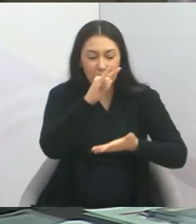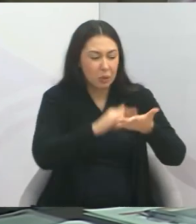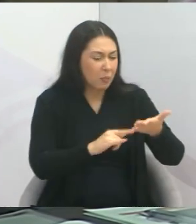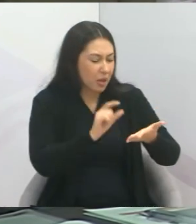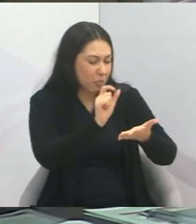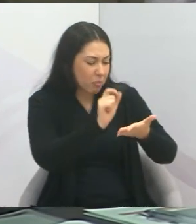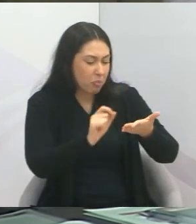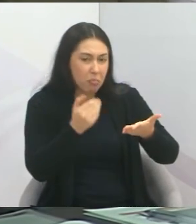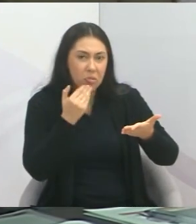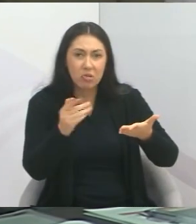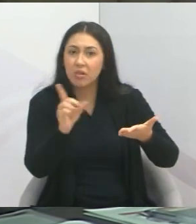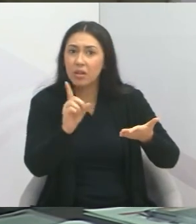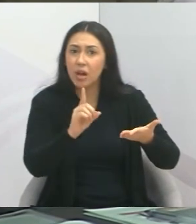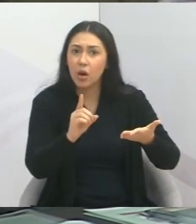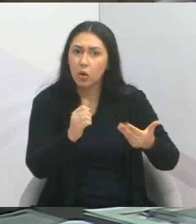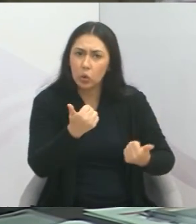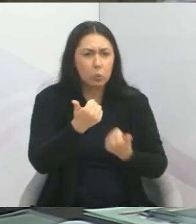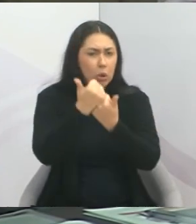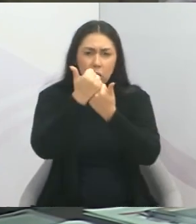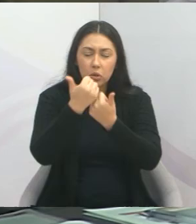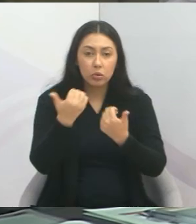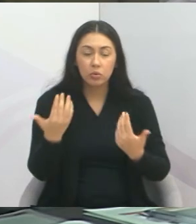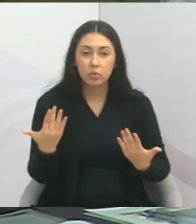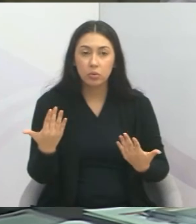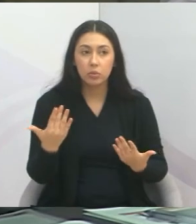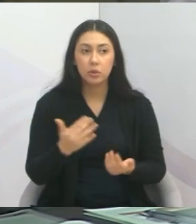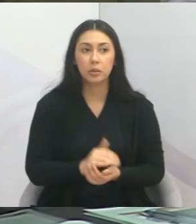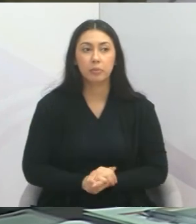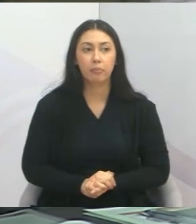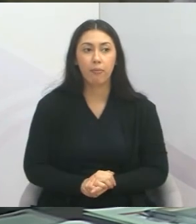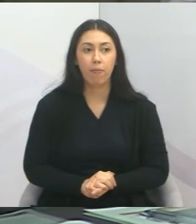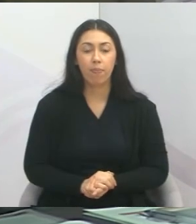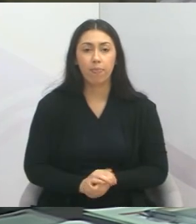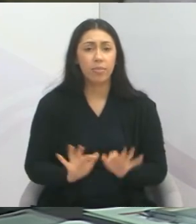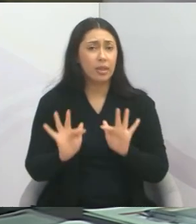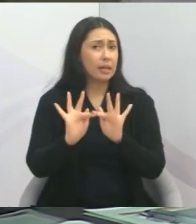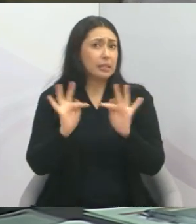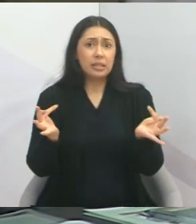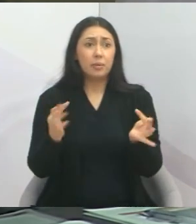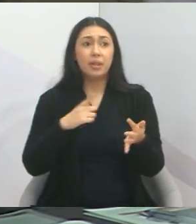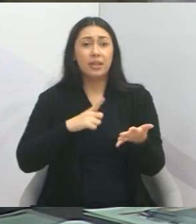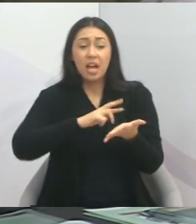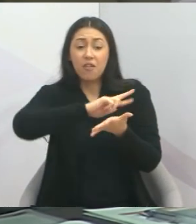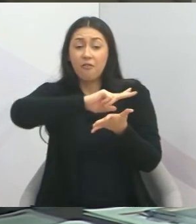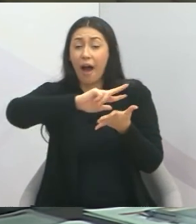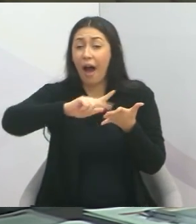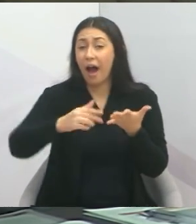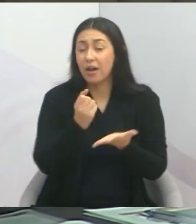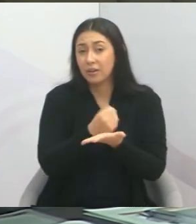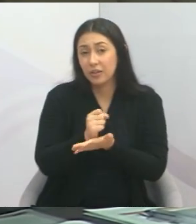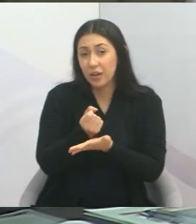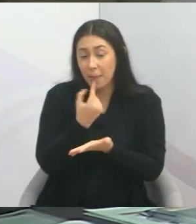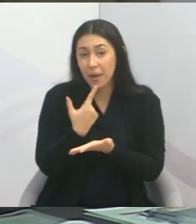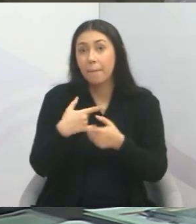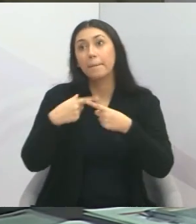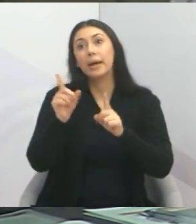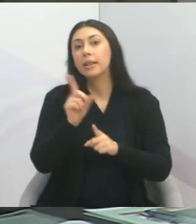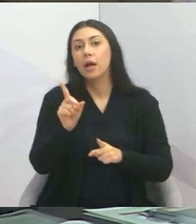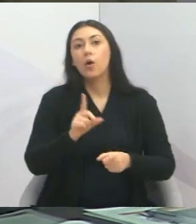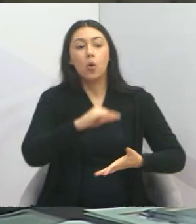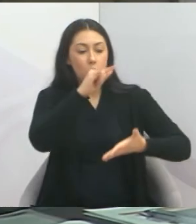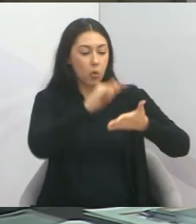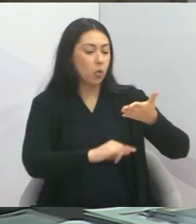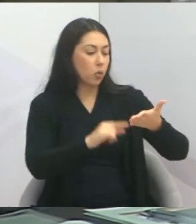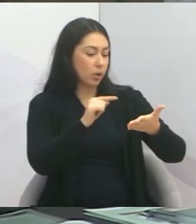receita põe aquele que substitui o outro e é simples existe muito remédio pode substituir o outro mas não